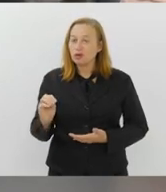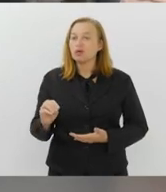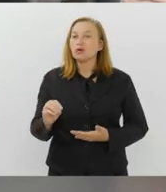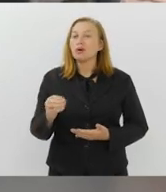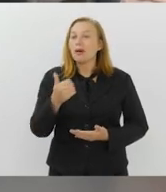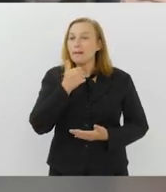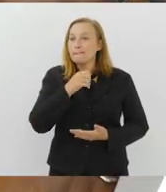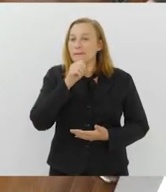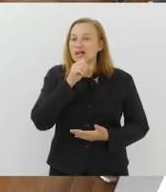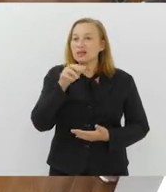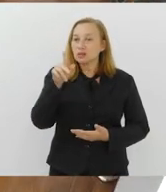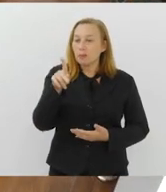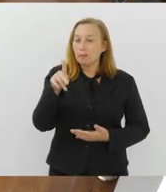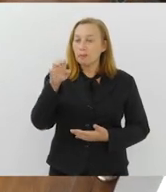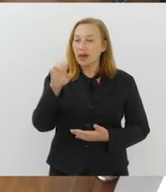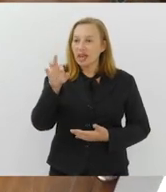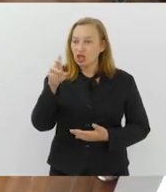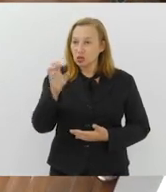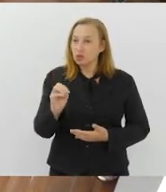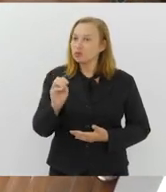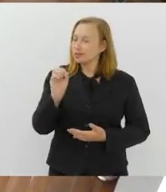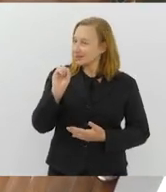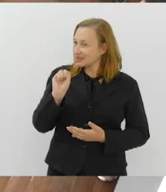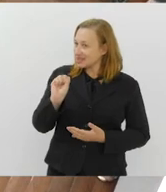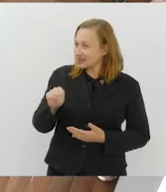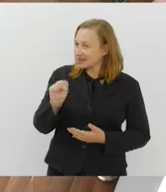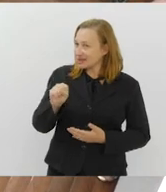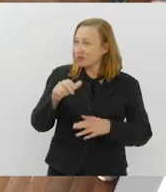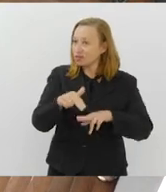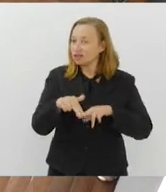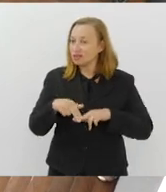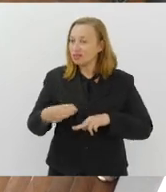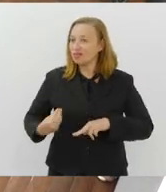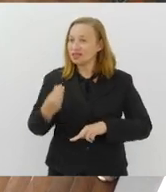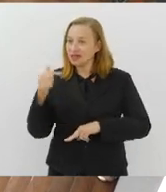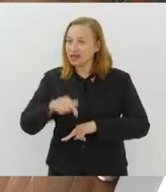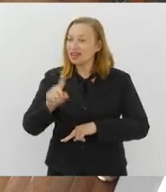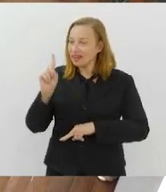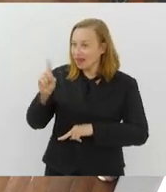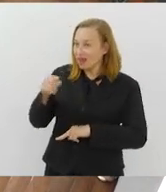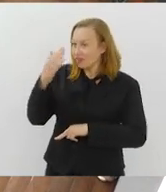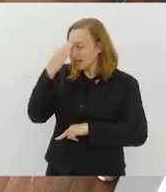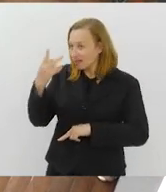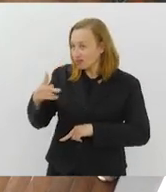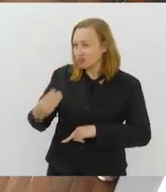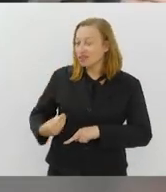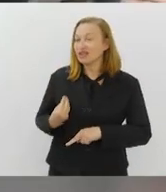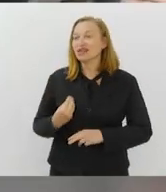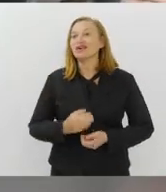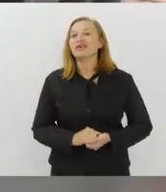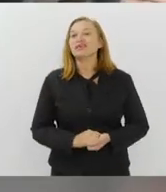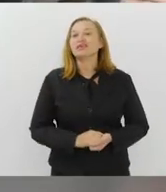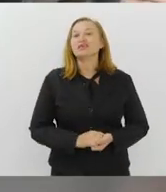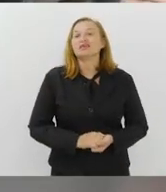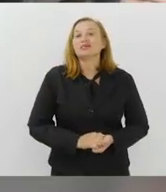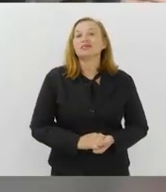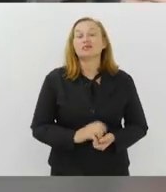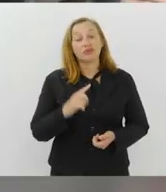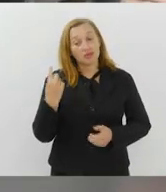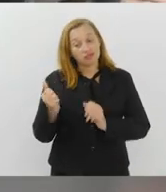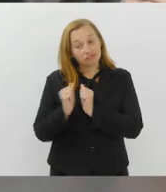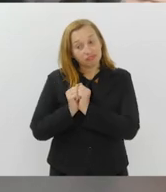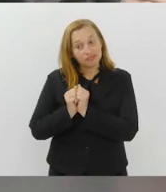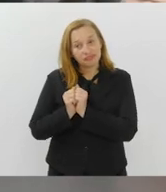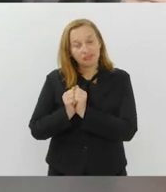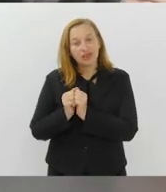o Pedro, esse sim, a razão de estarmos aqui também, não é, Pedro? Obrigado pela tua presença e estamos juntos.